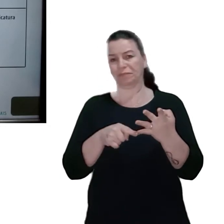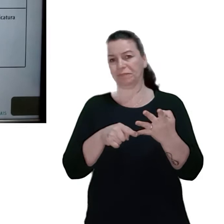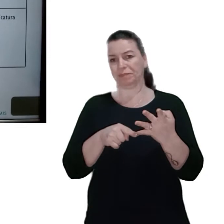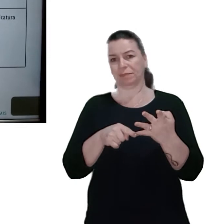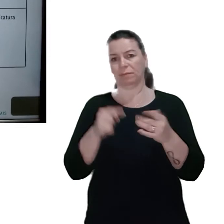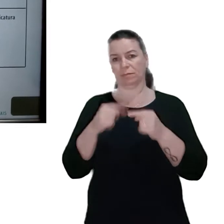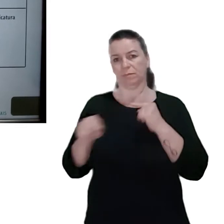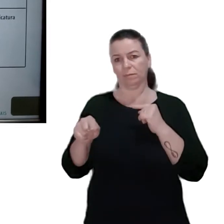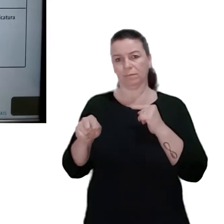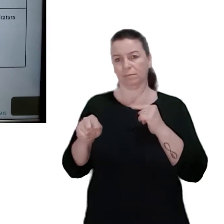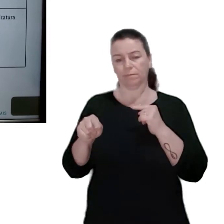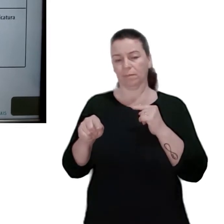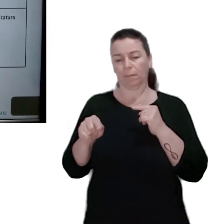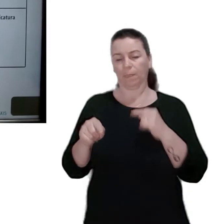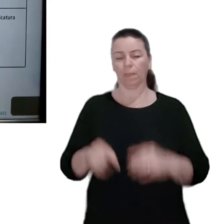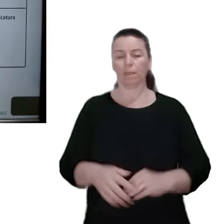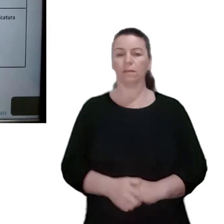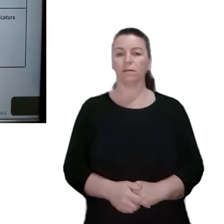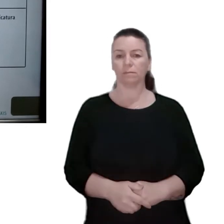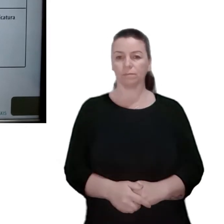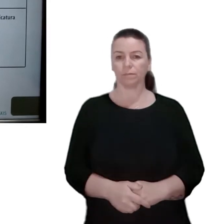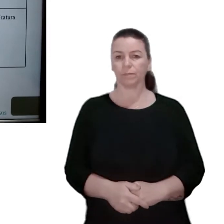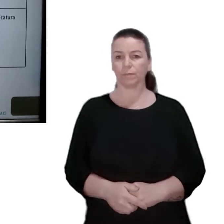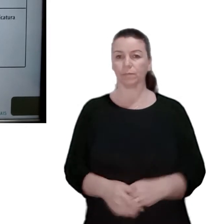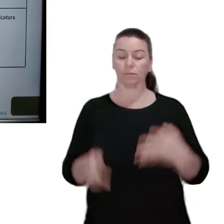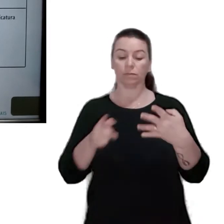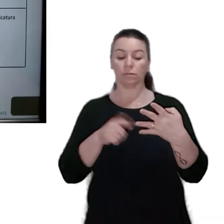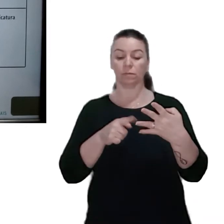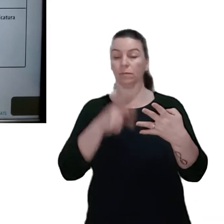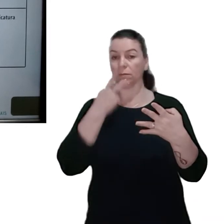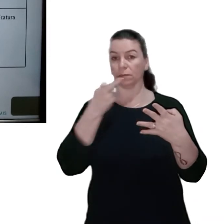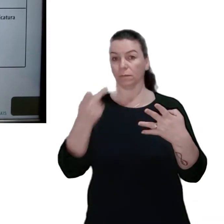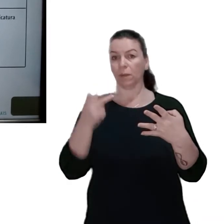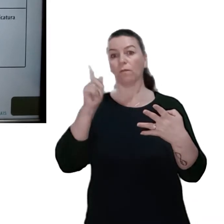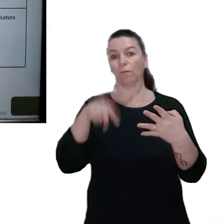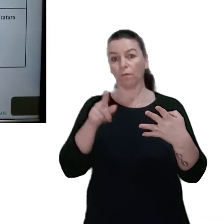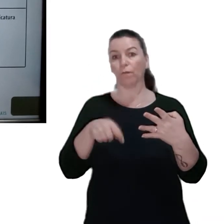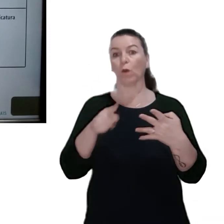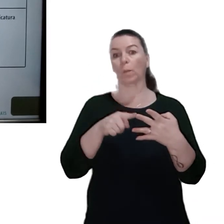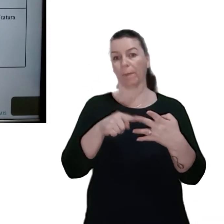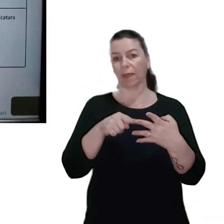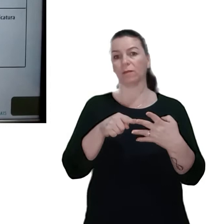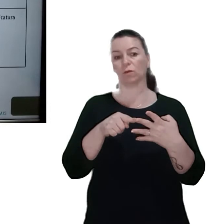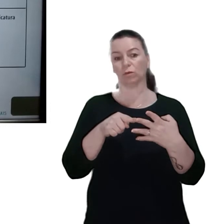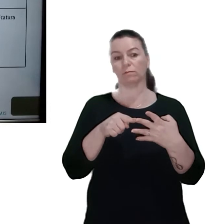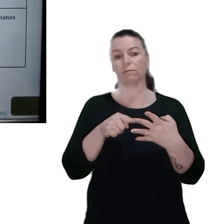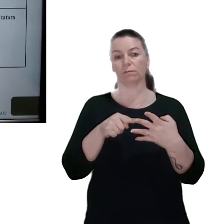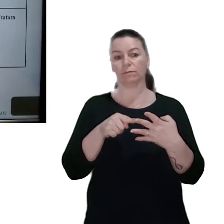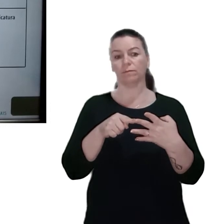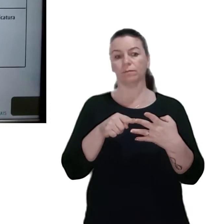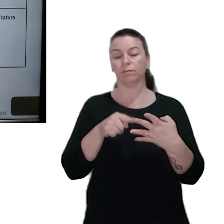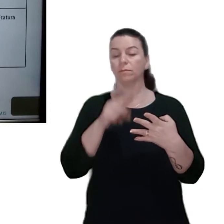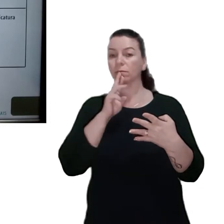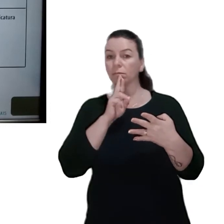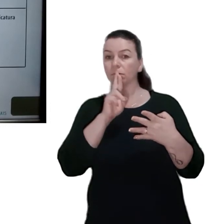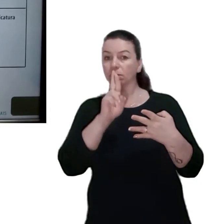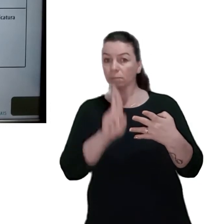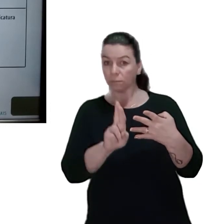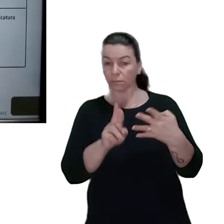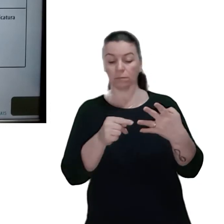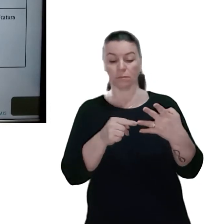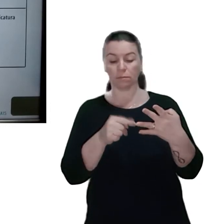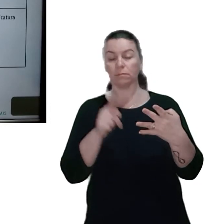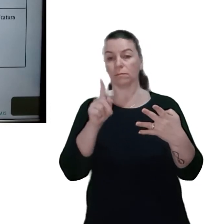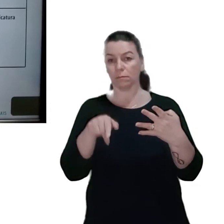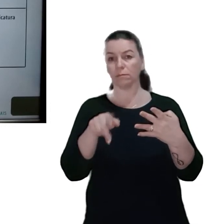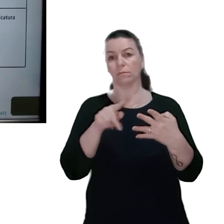está mentindo. Carlos informa, foi o Beto. Na declaração de Carlos, que foi o